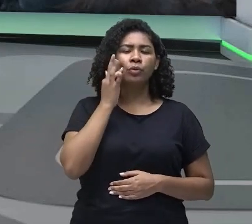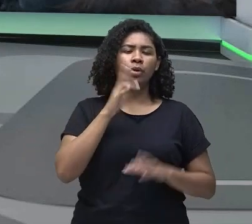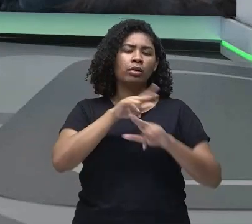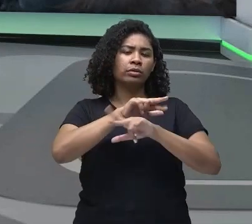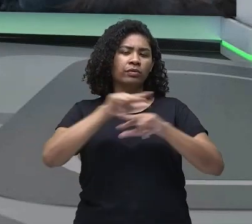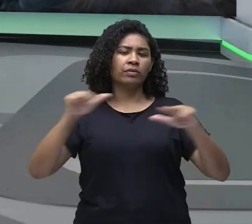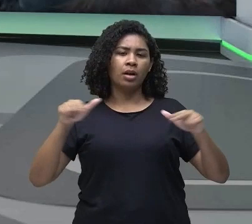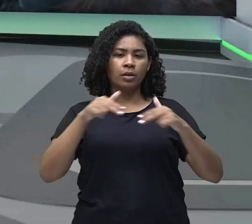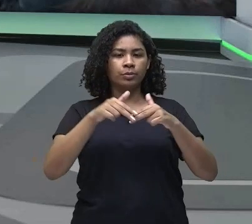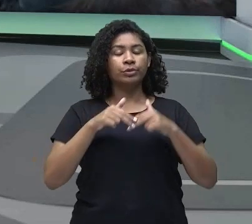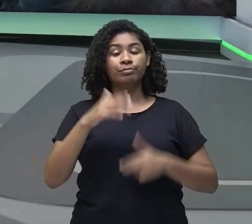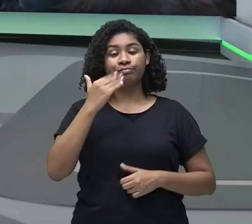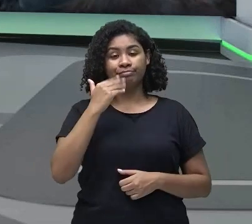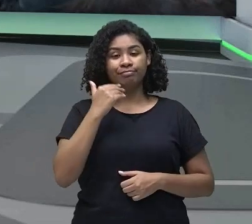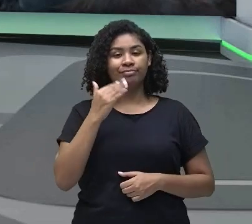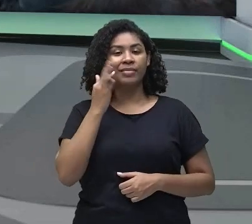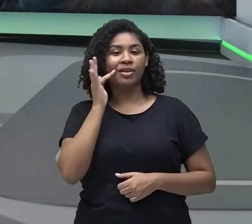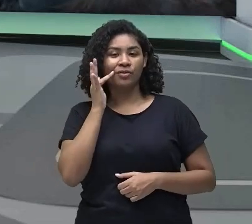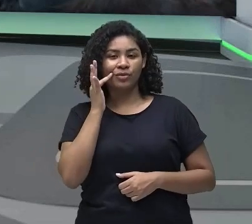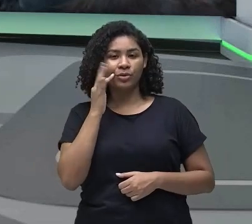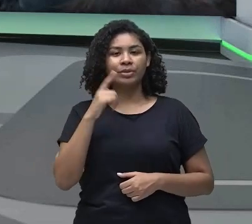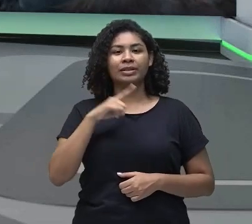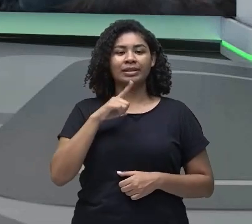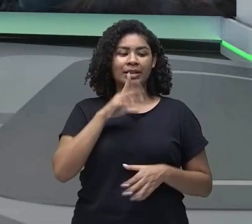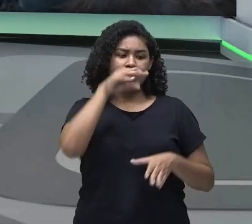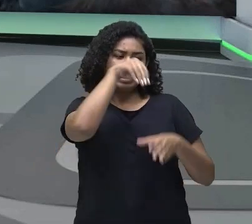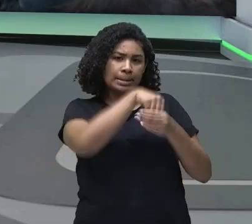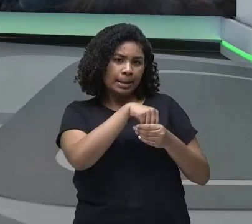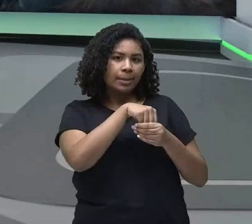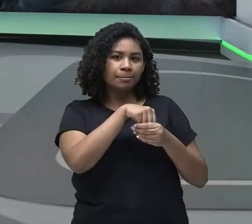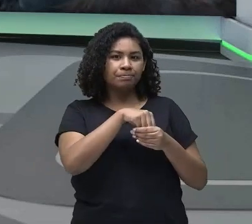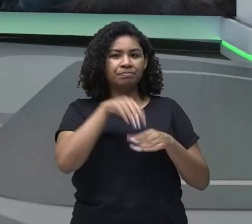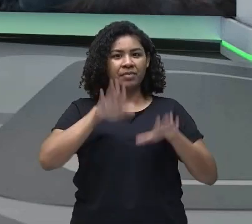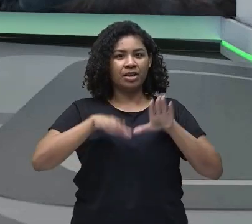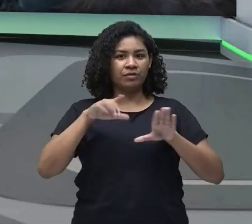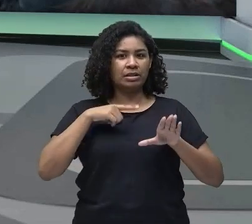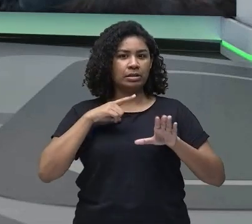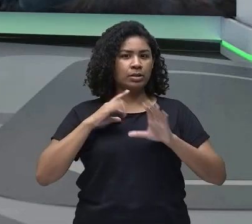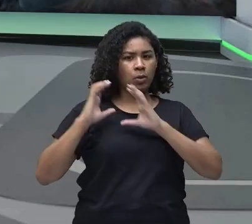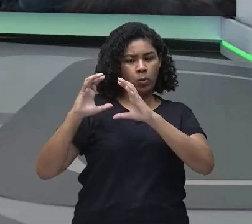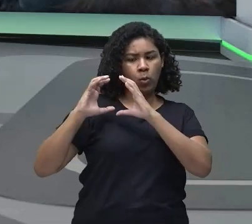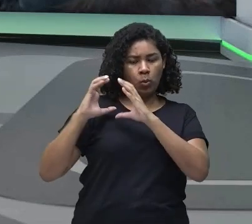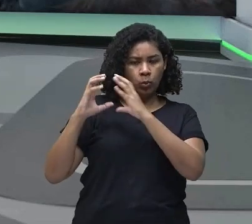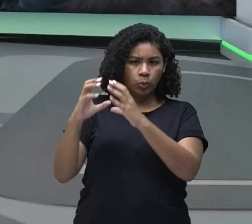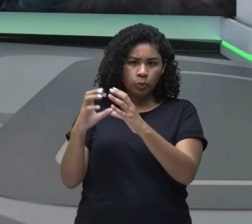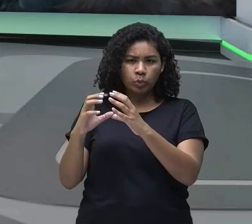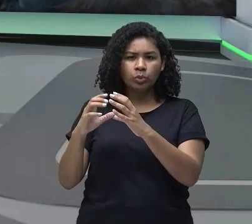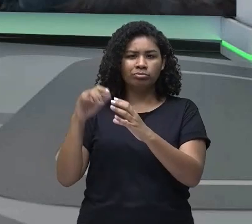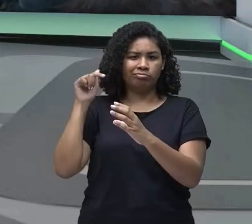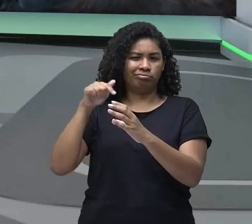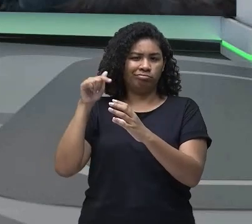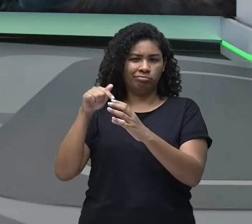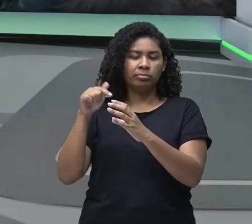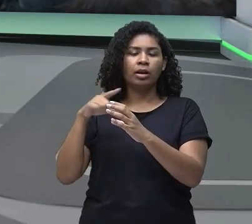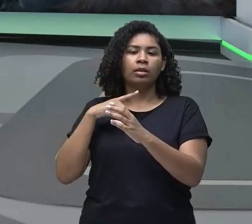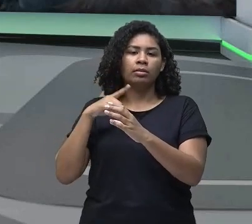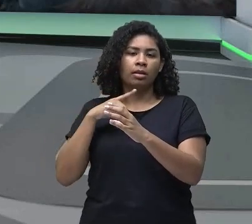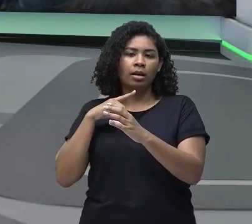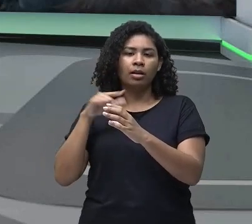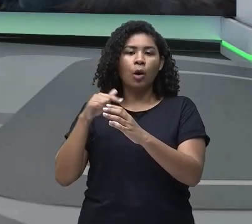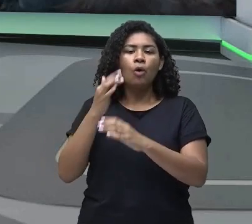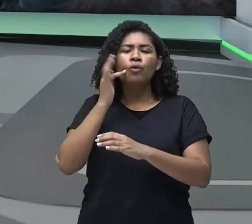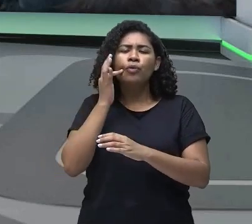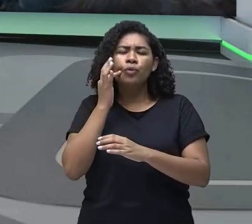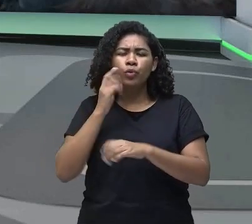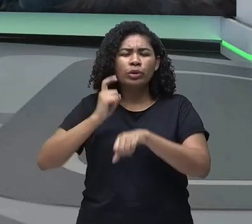o miolo desse fruto, desse coquinho, né? Você tem um coco, a alimentação de algumas sementes ou fruto de